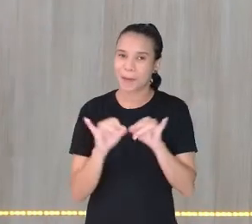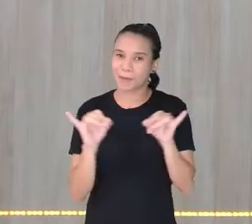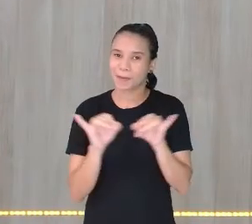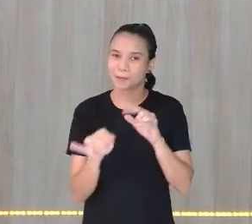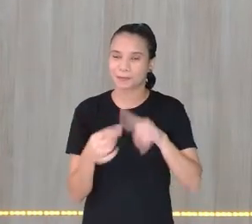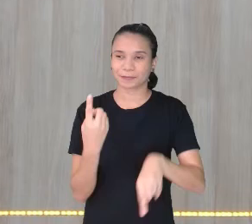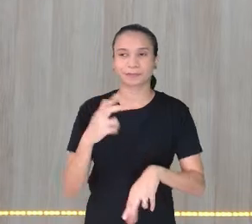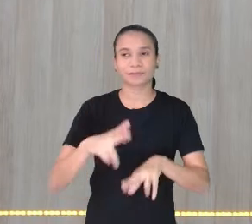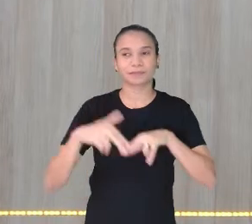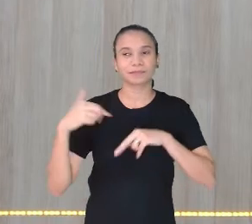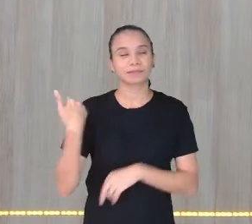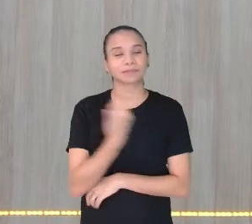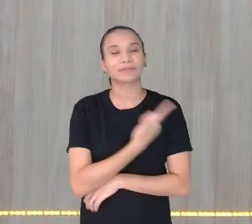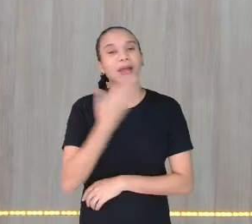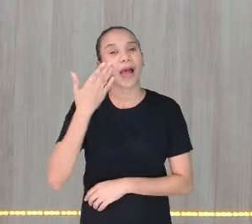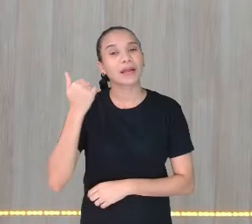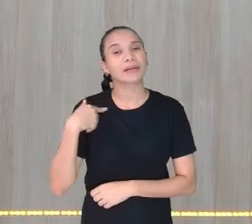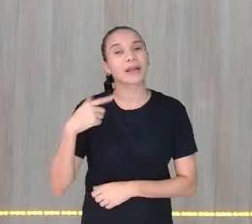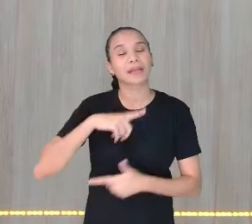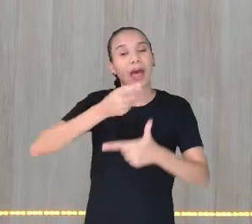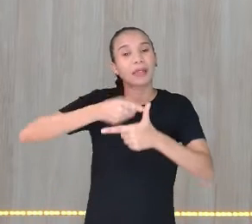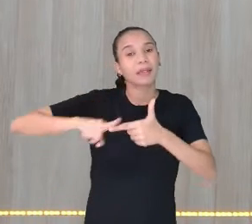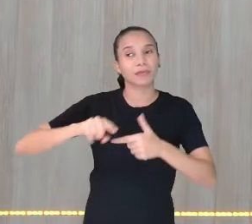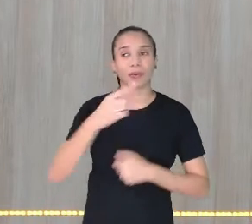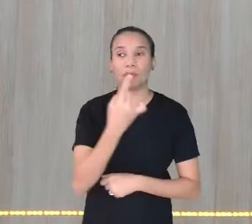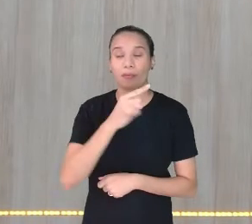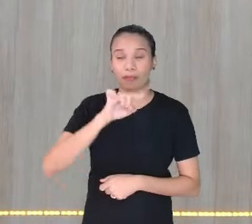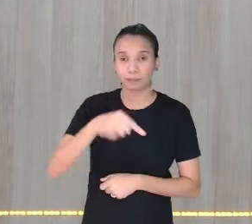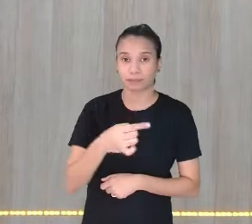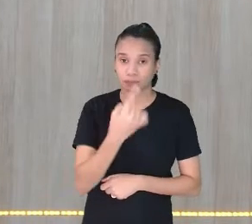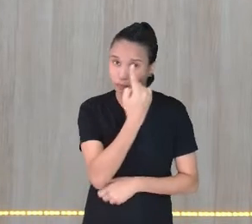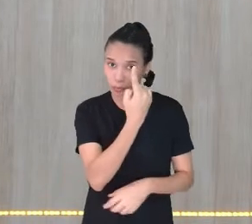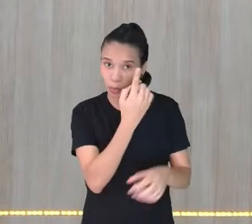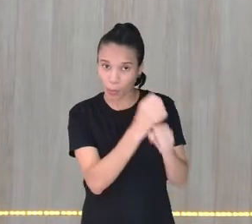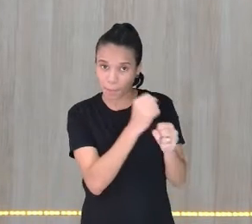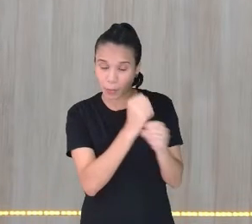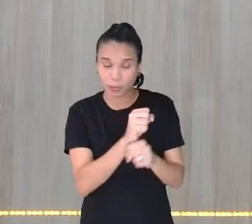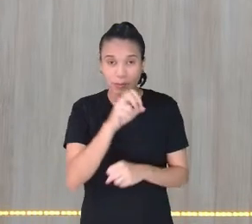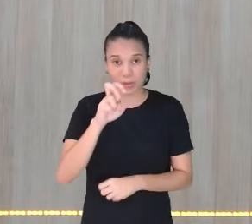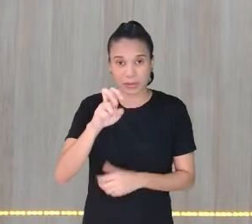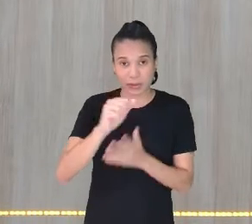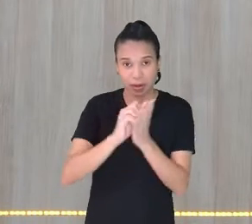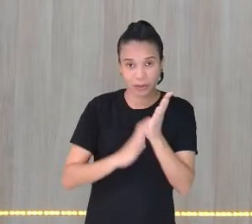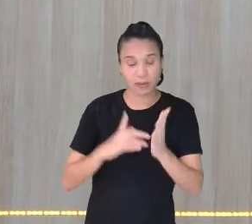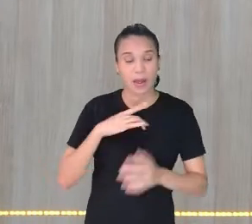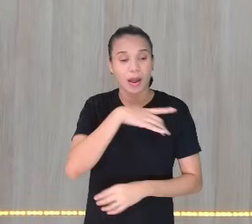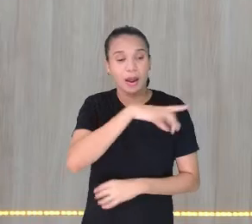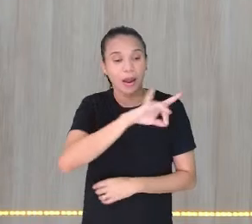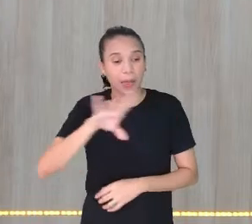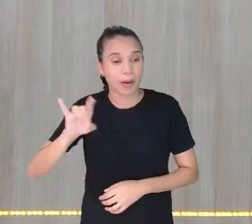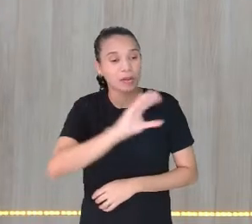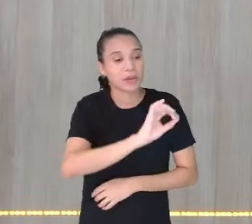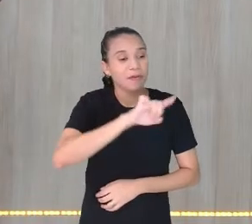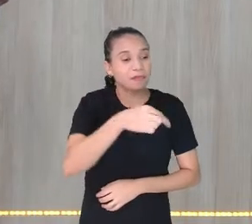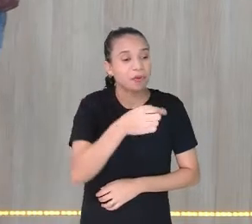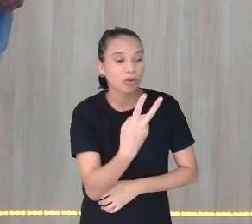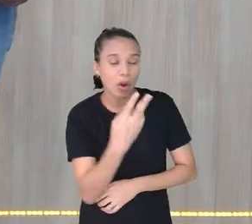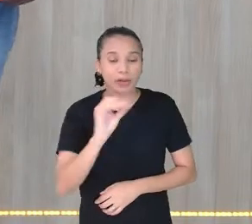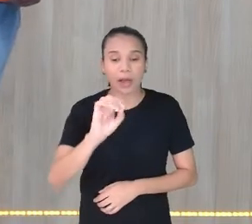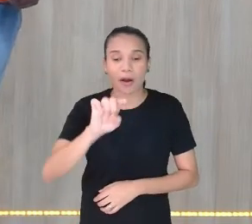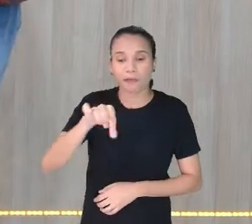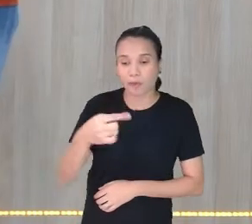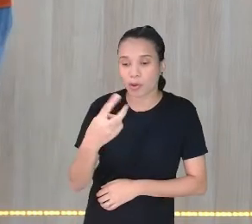Então a gente sabe que se eu dividir um ponto em 5 atividades, cada atividade vai valer aí 0,2. Se